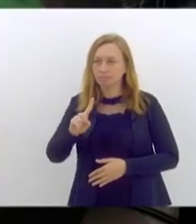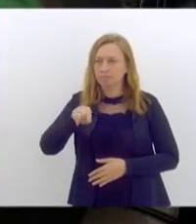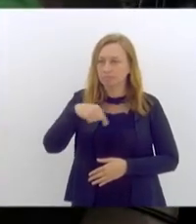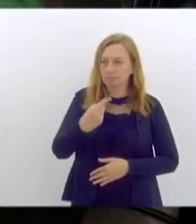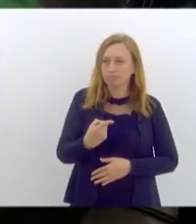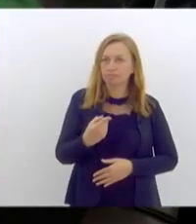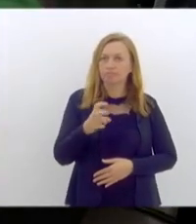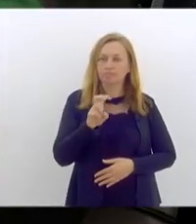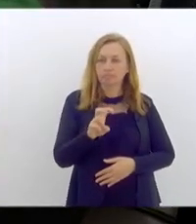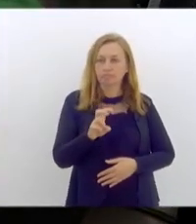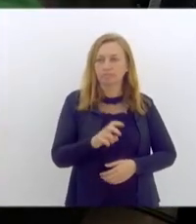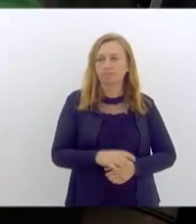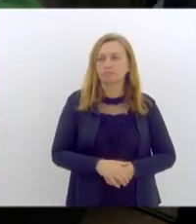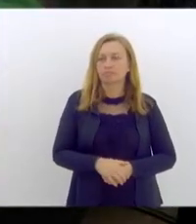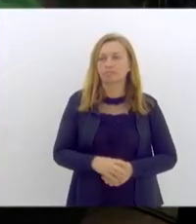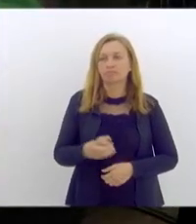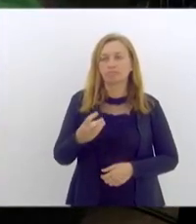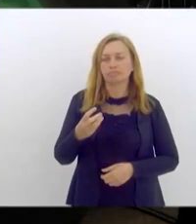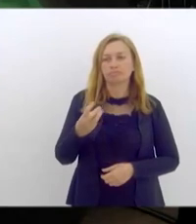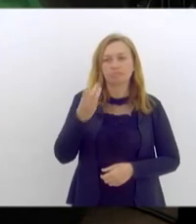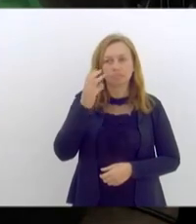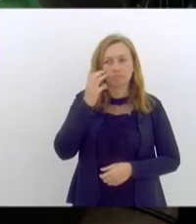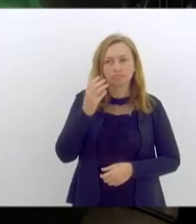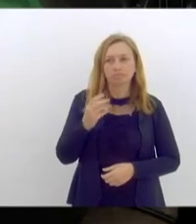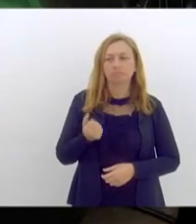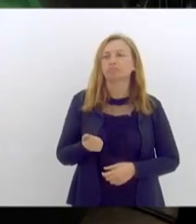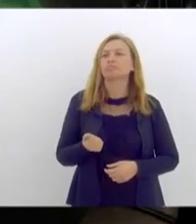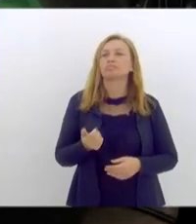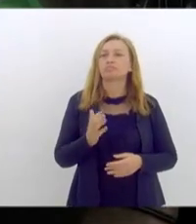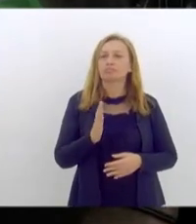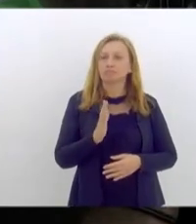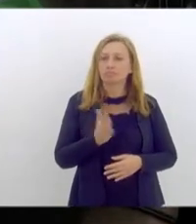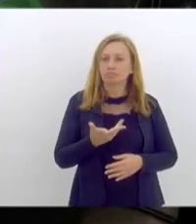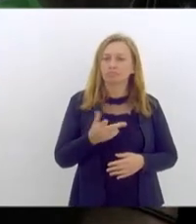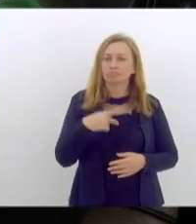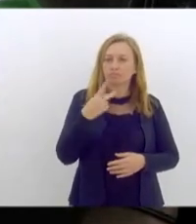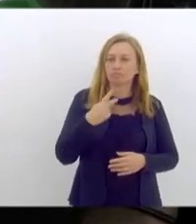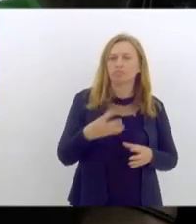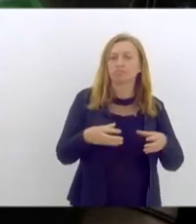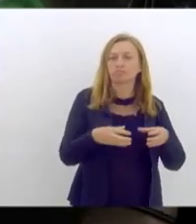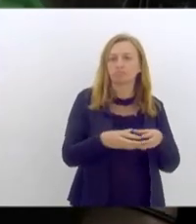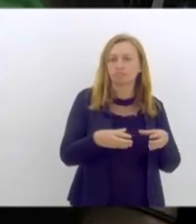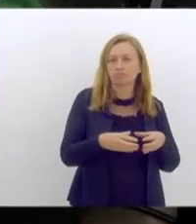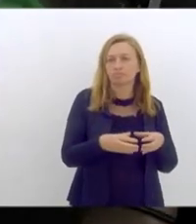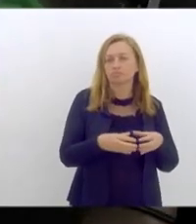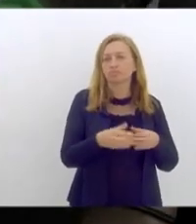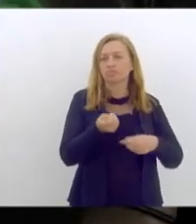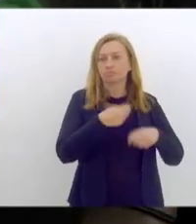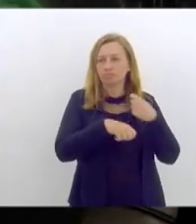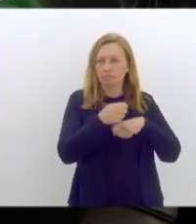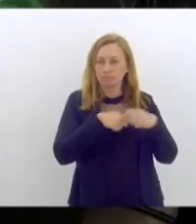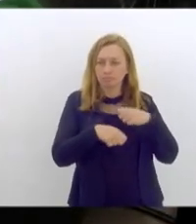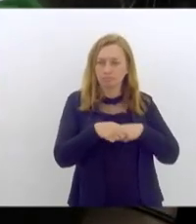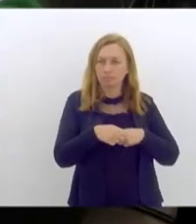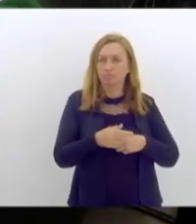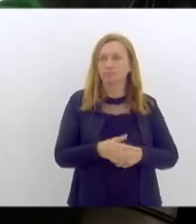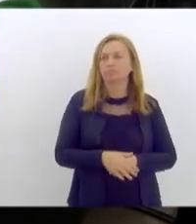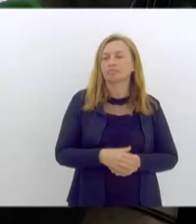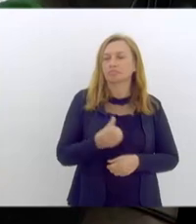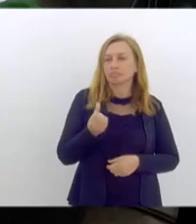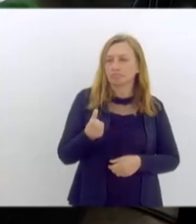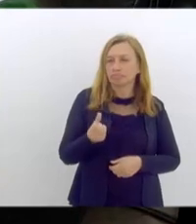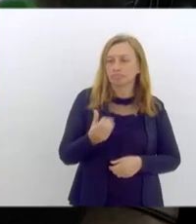a cinco do valdeck é a dois da comissão de economia a seis